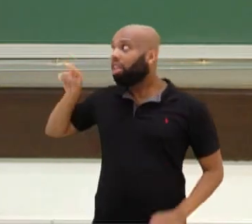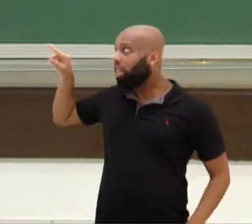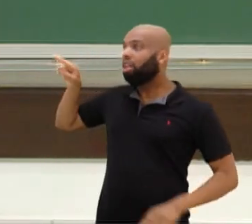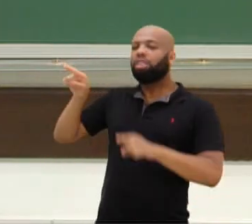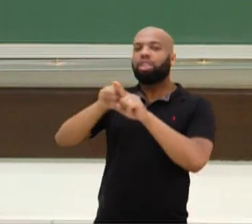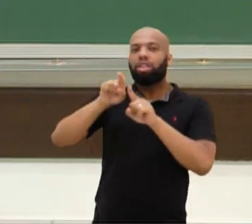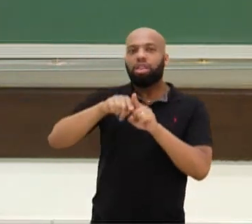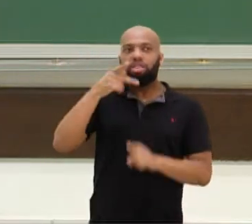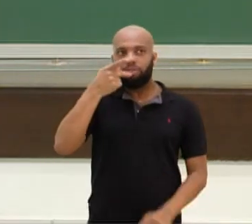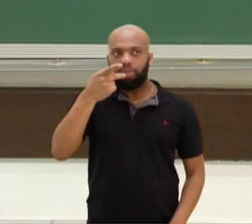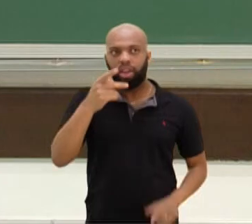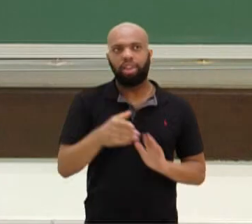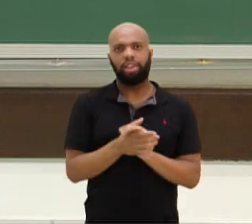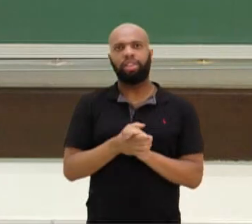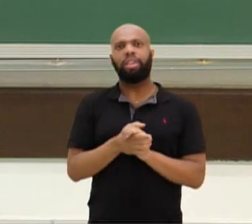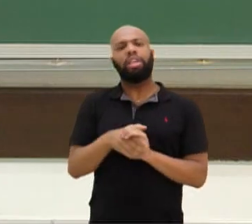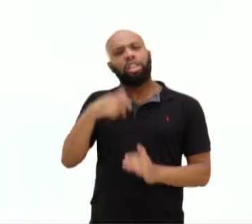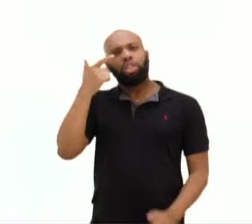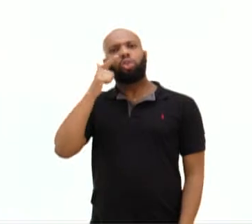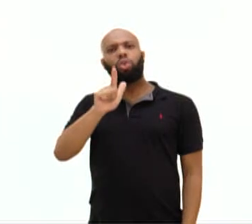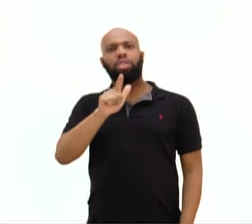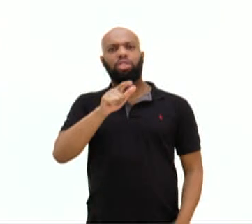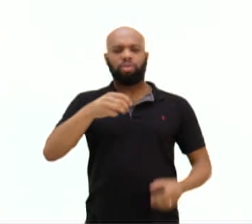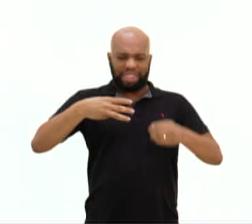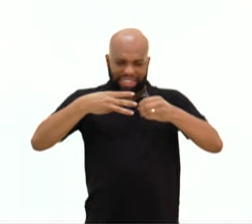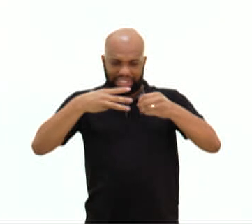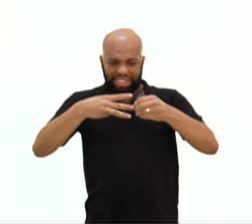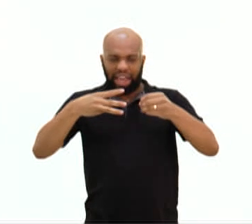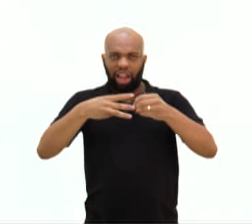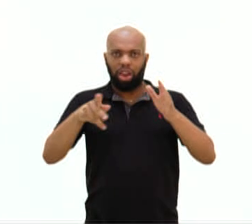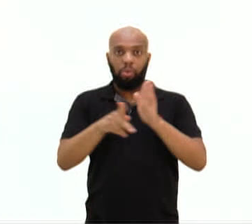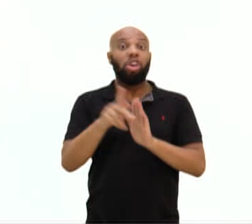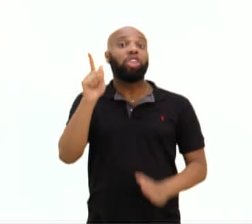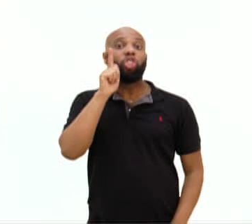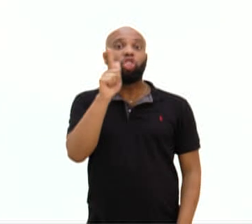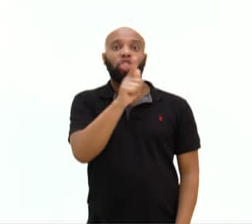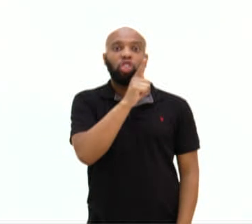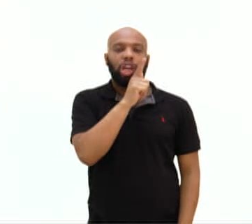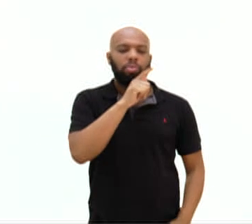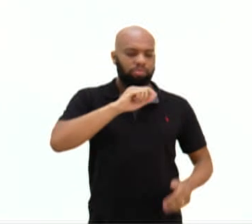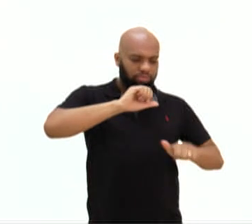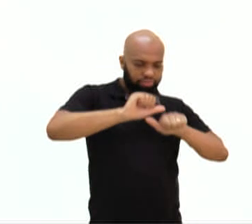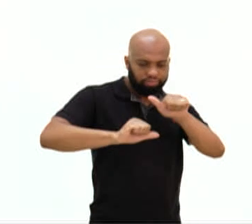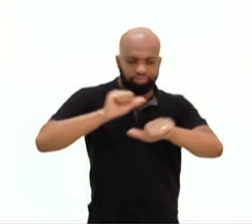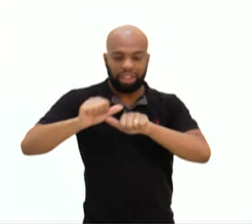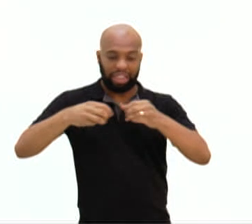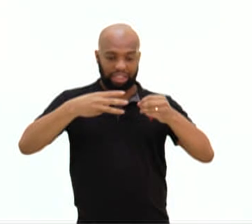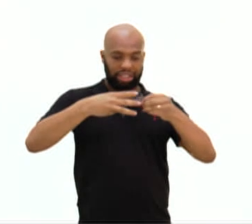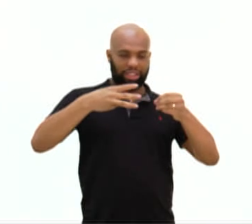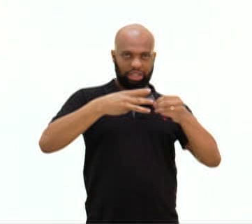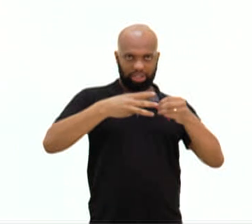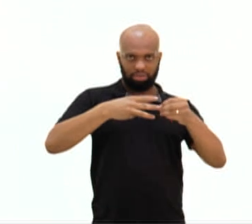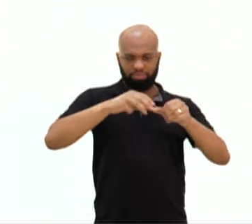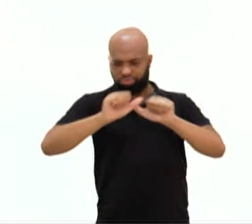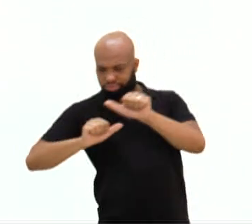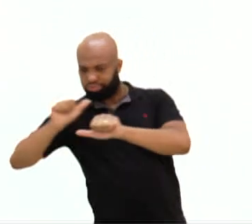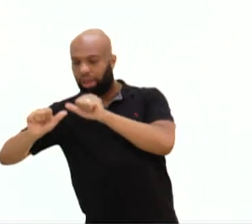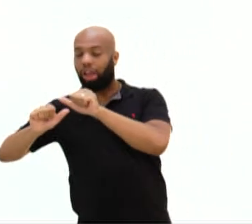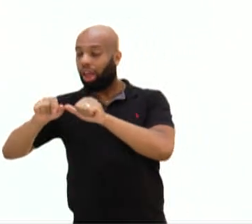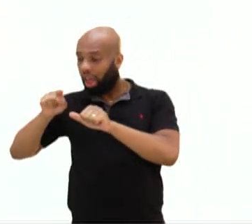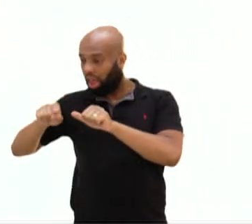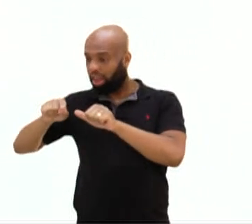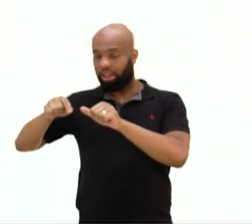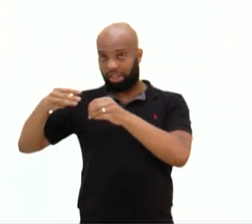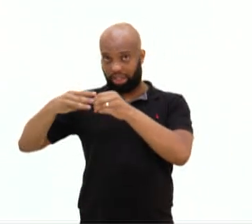que eles conseguiram pegar células desses gêmeos, transformar em células pluripotentes, né? Essas